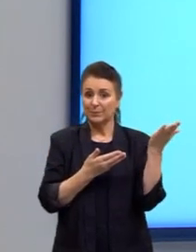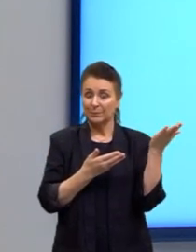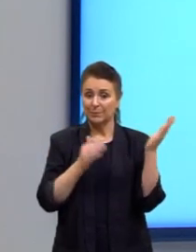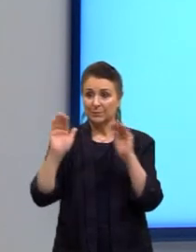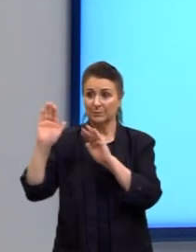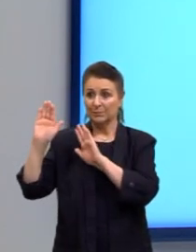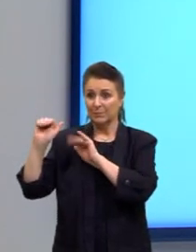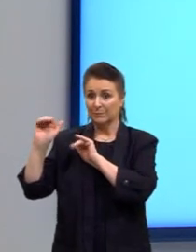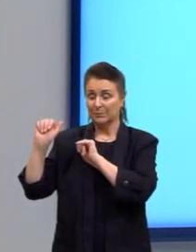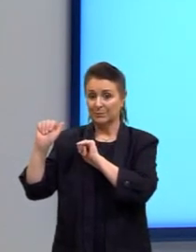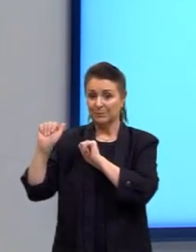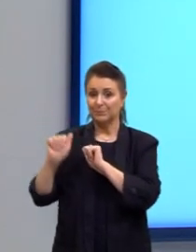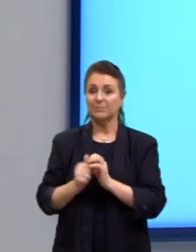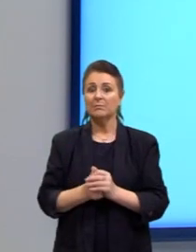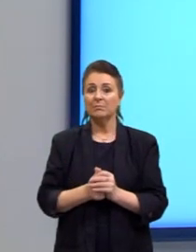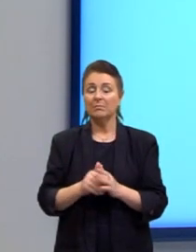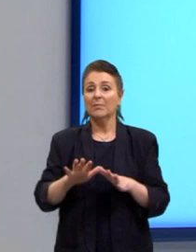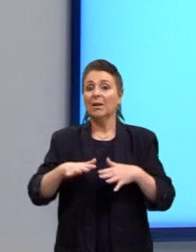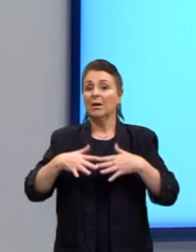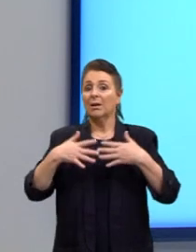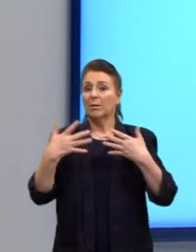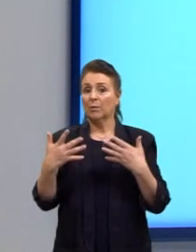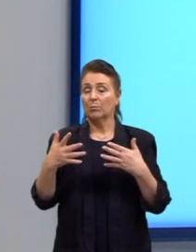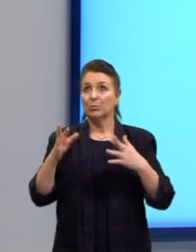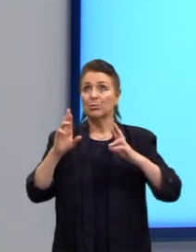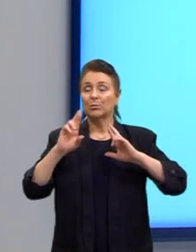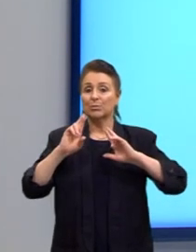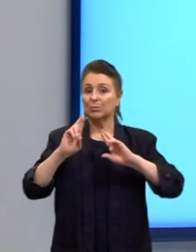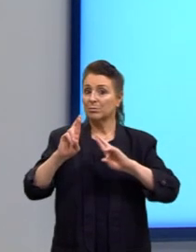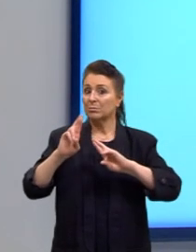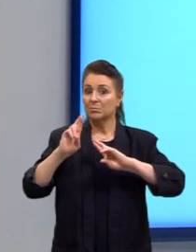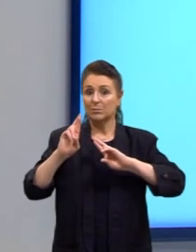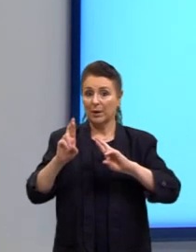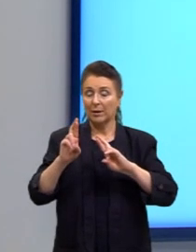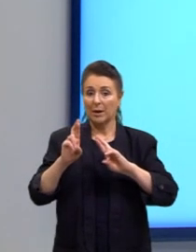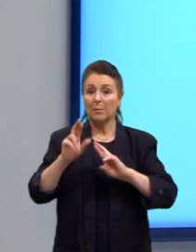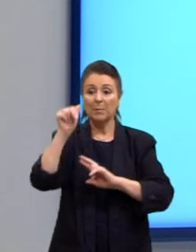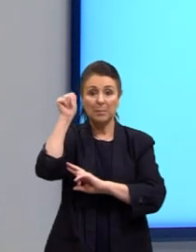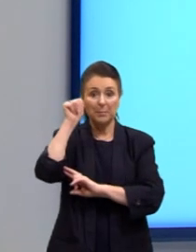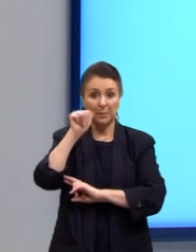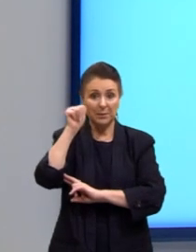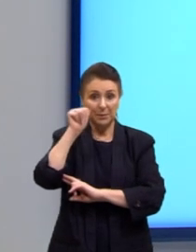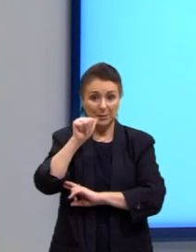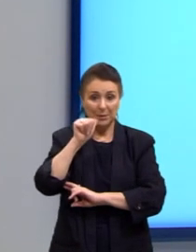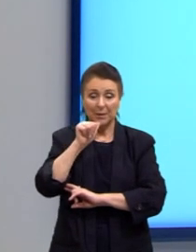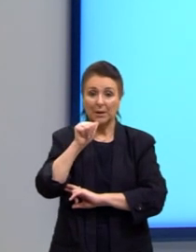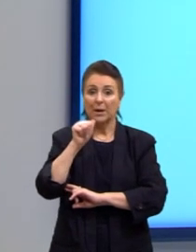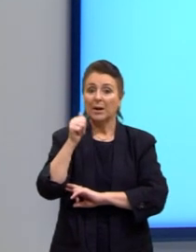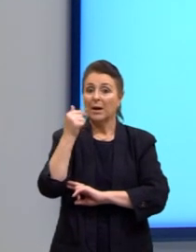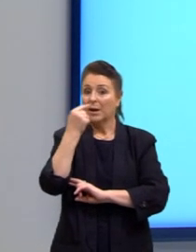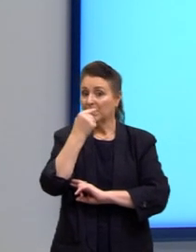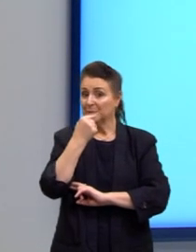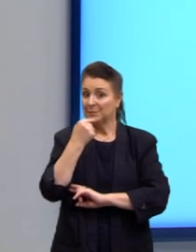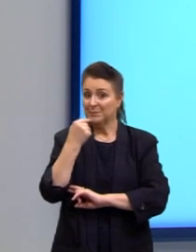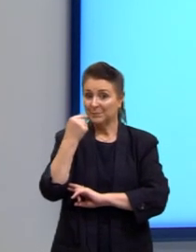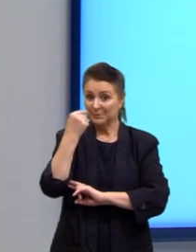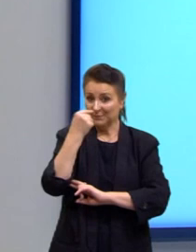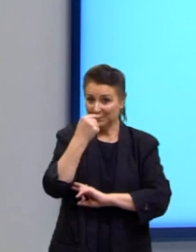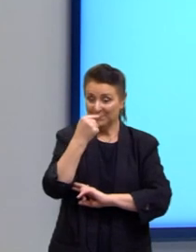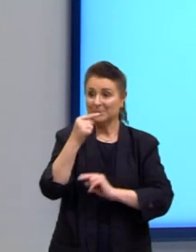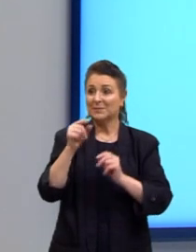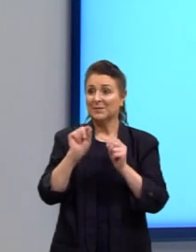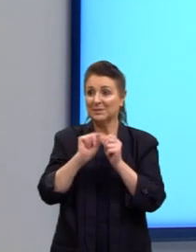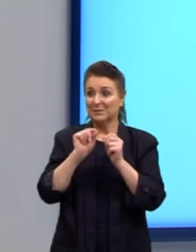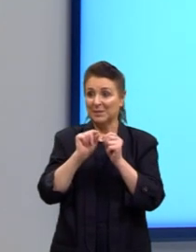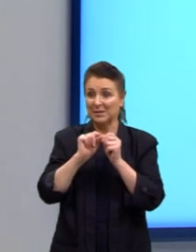ou seja Oxalá Tomara que para Rosália a boca se faça torresmo